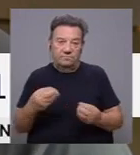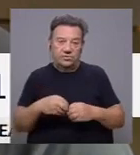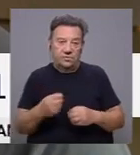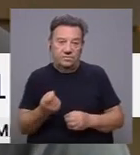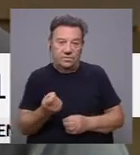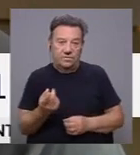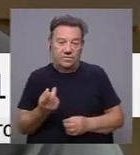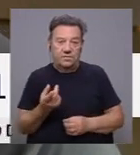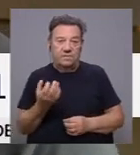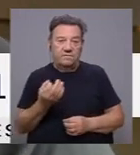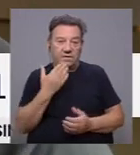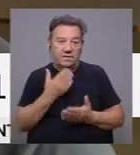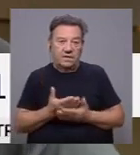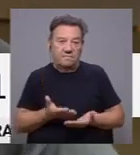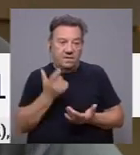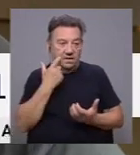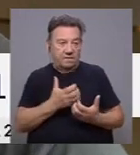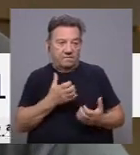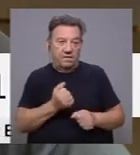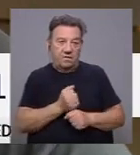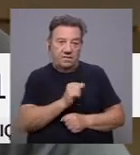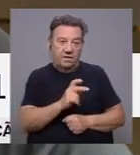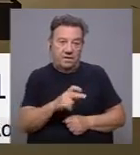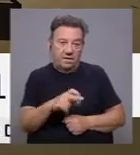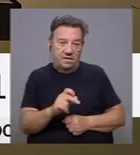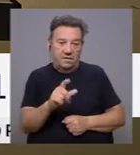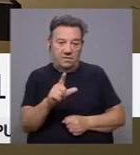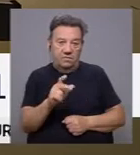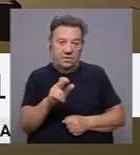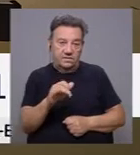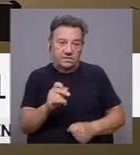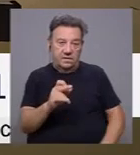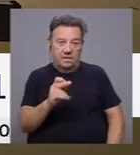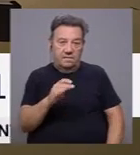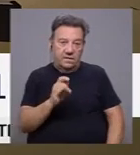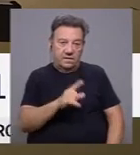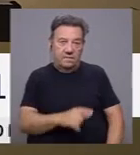duas, claro, dando mais ênfase à obra da Ana Luísa Amaral.